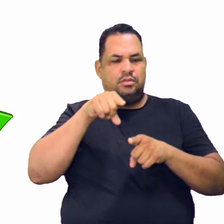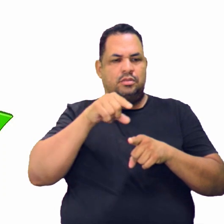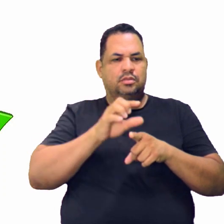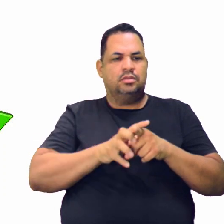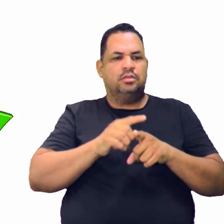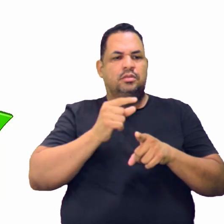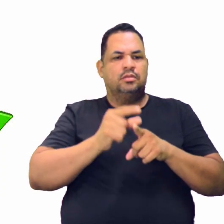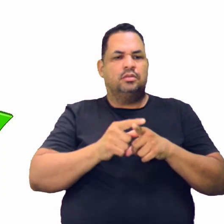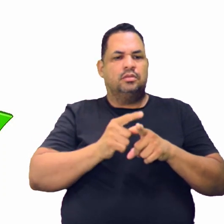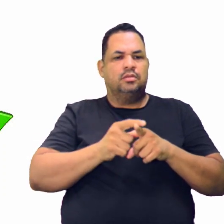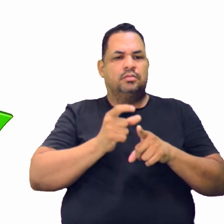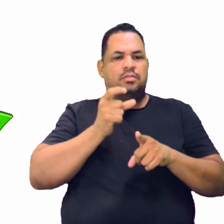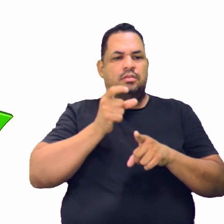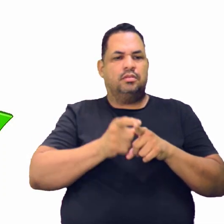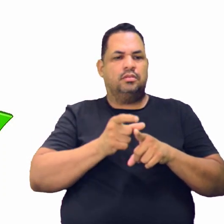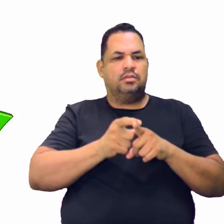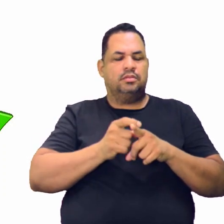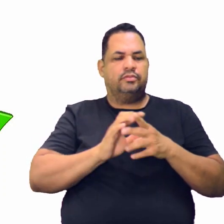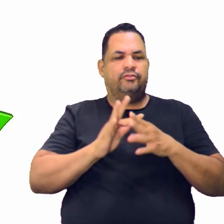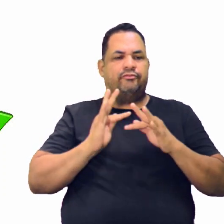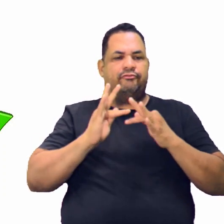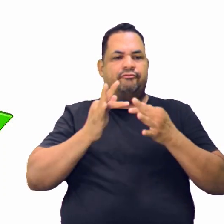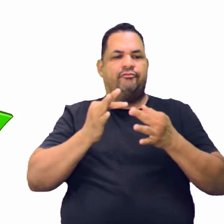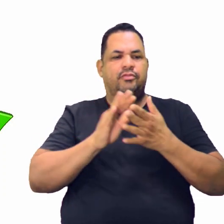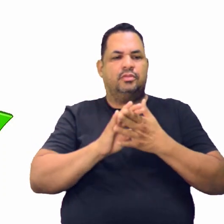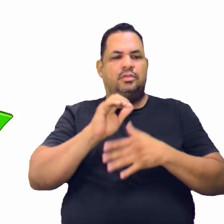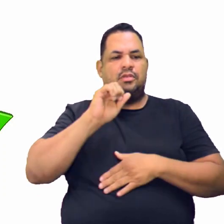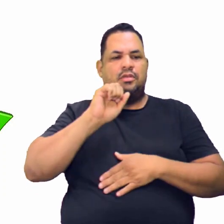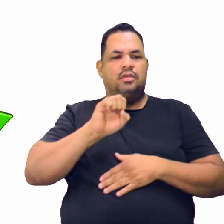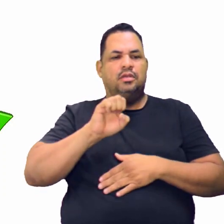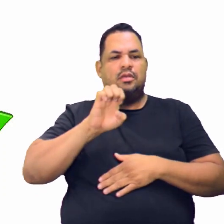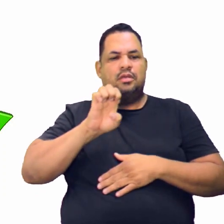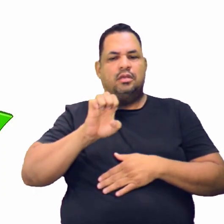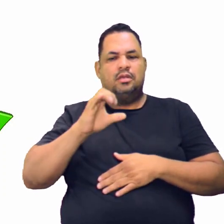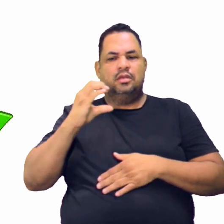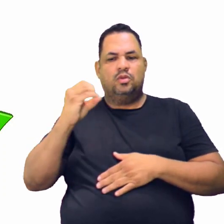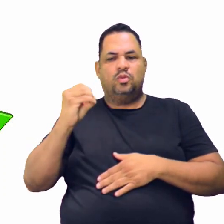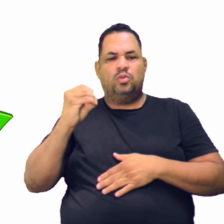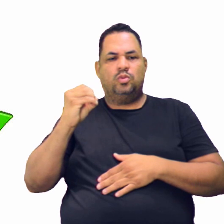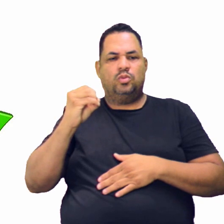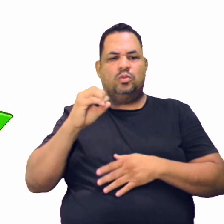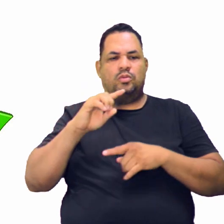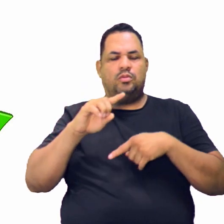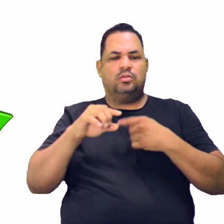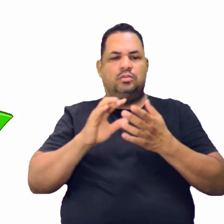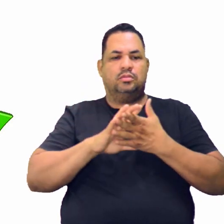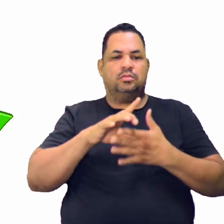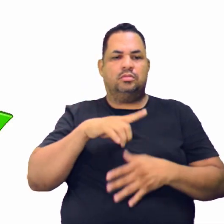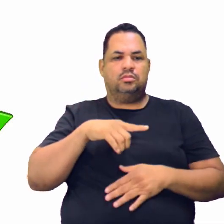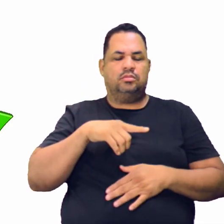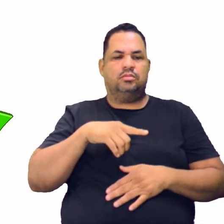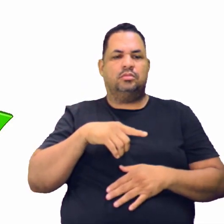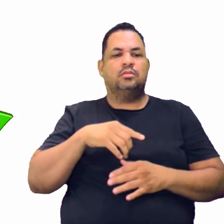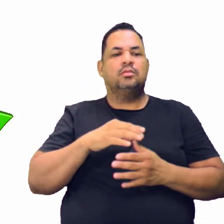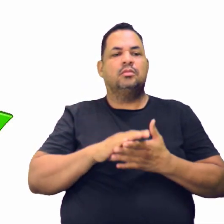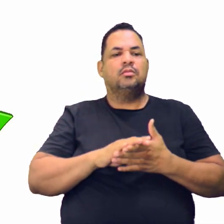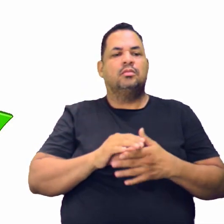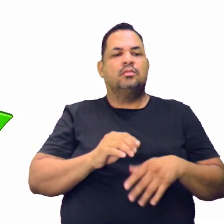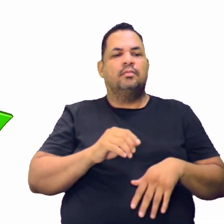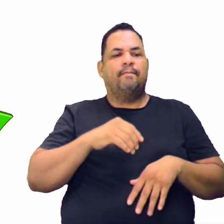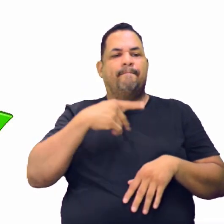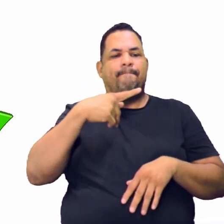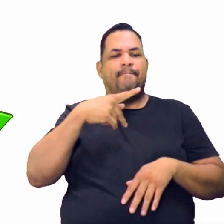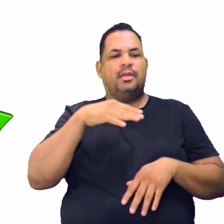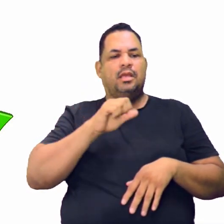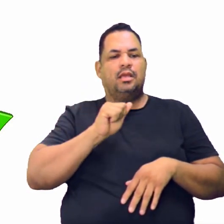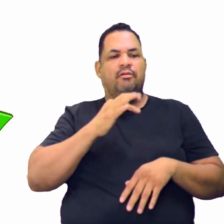As palavras monossílabas terminadas em A, E, O, seguida não de S. Temos aqui, ó,